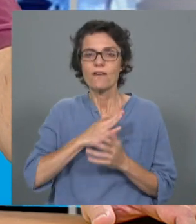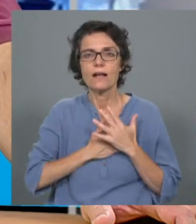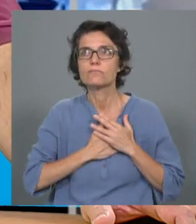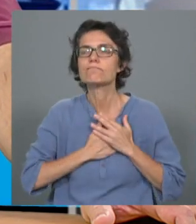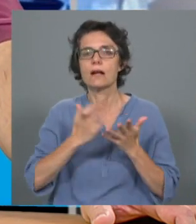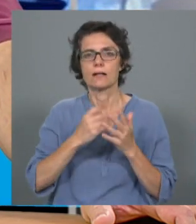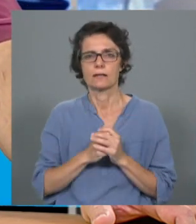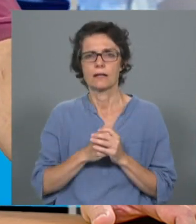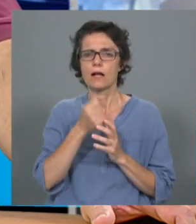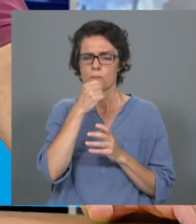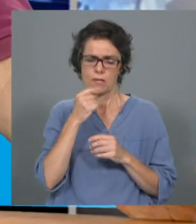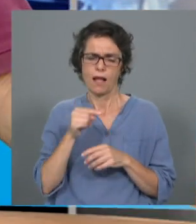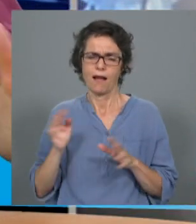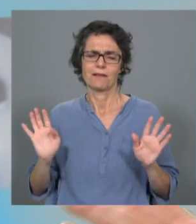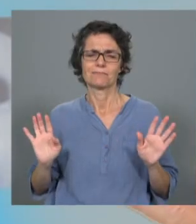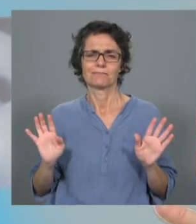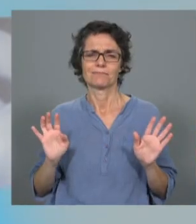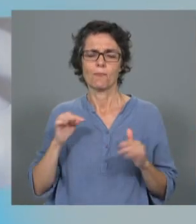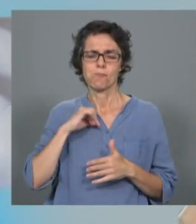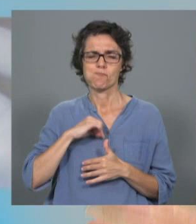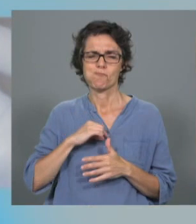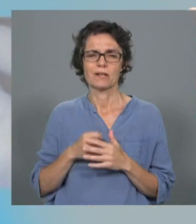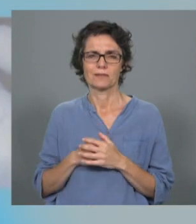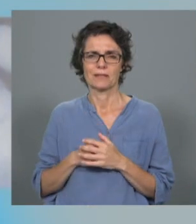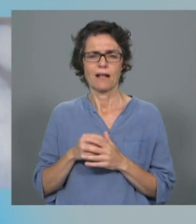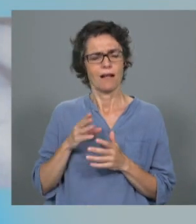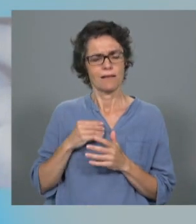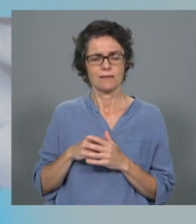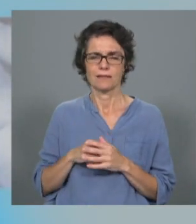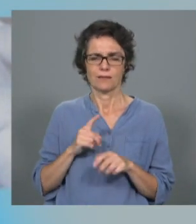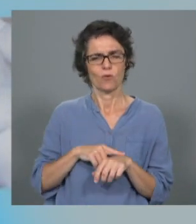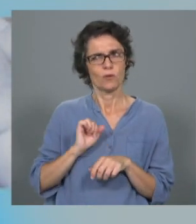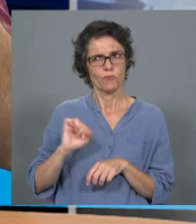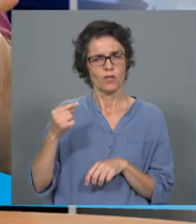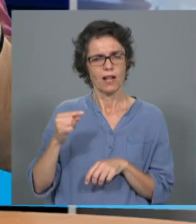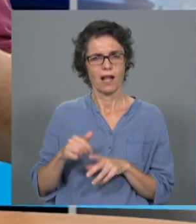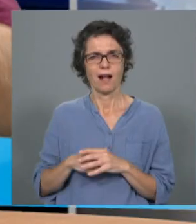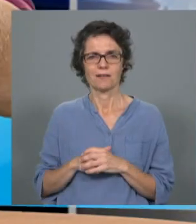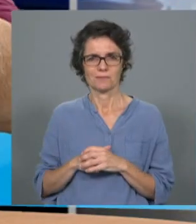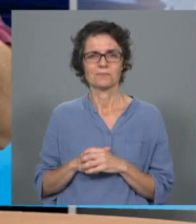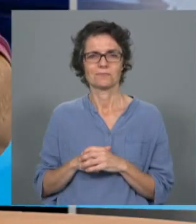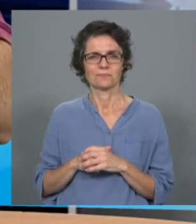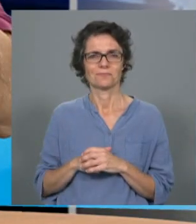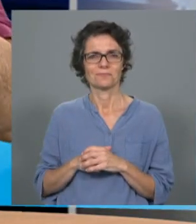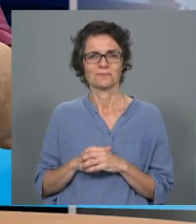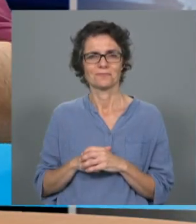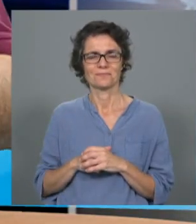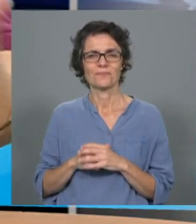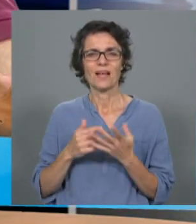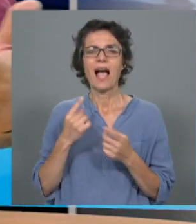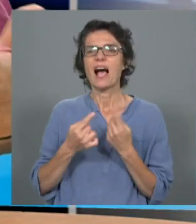tem paciência com Deus. Aceita que Deus tem os seus timings. Aceita que Deus, embora nós muitas vezes